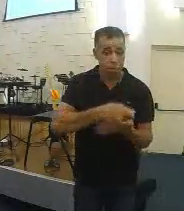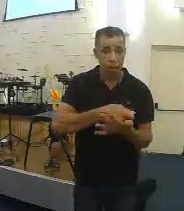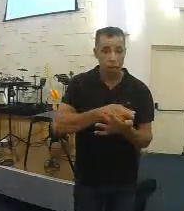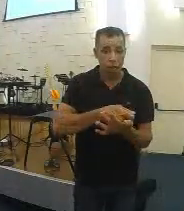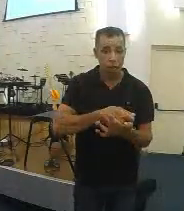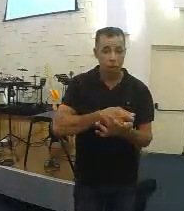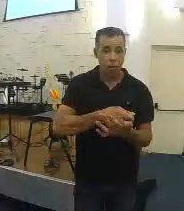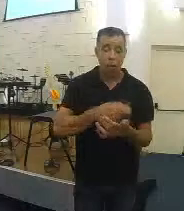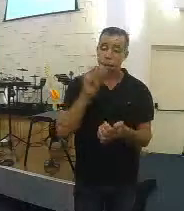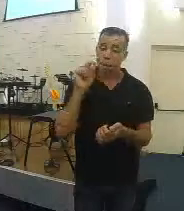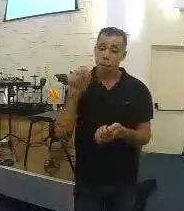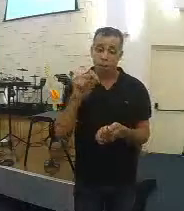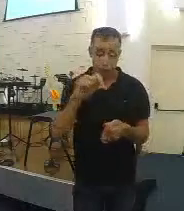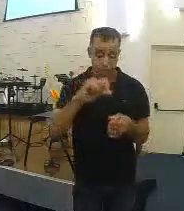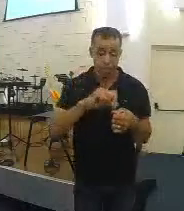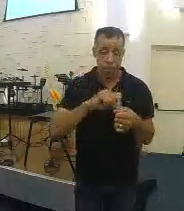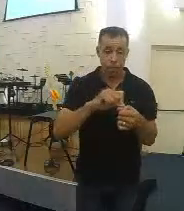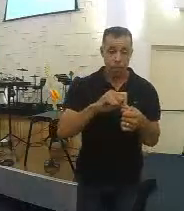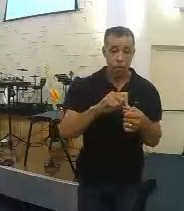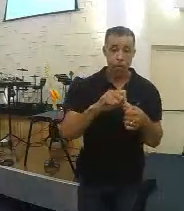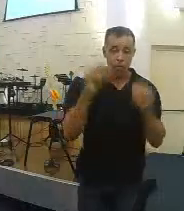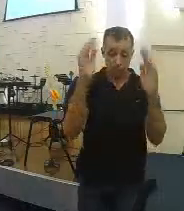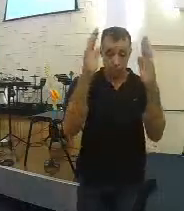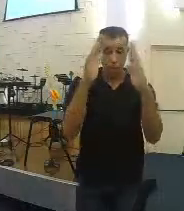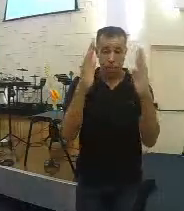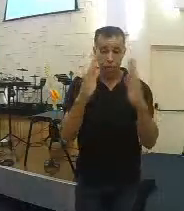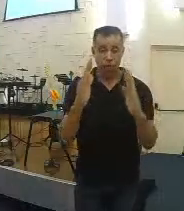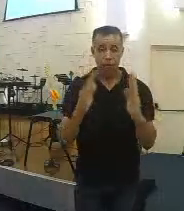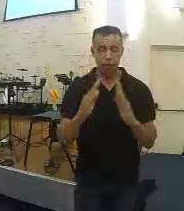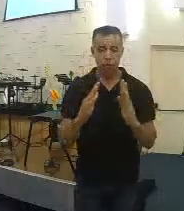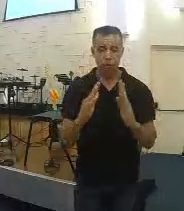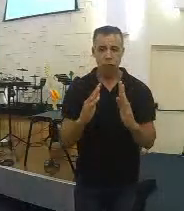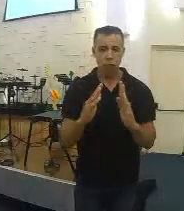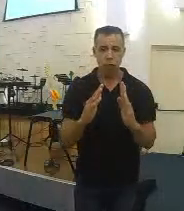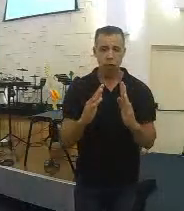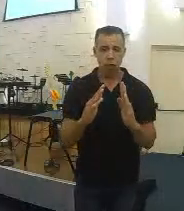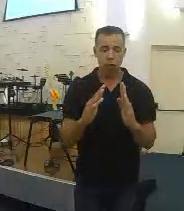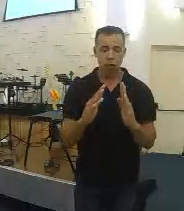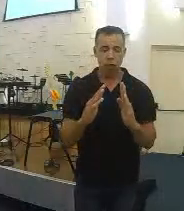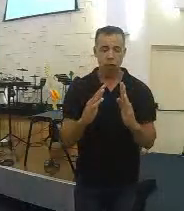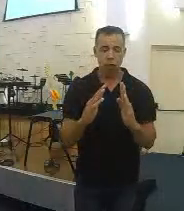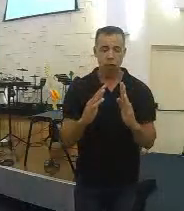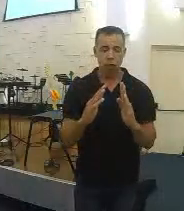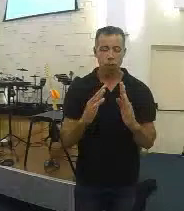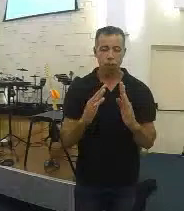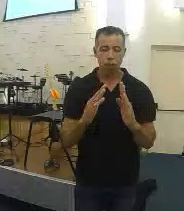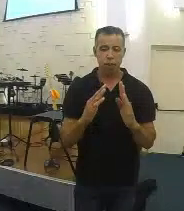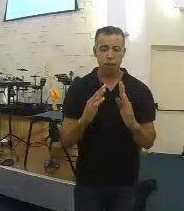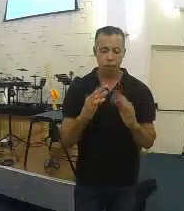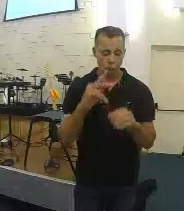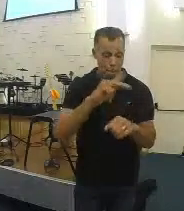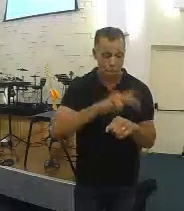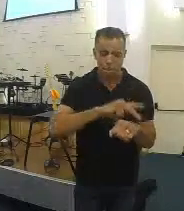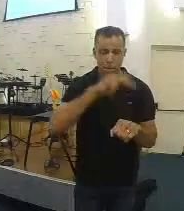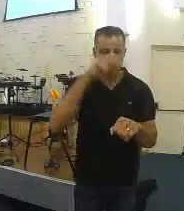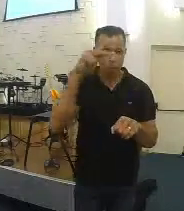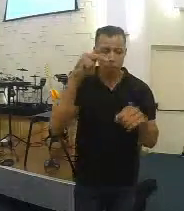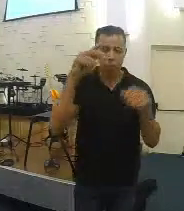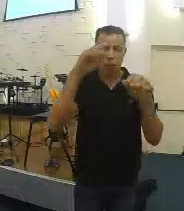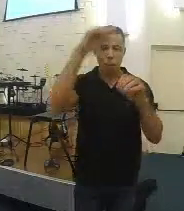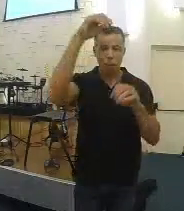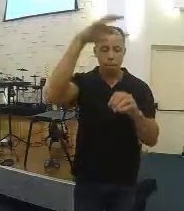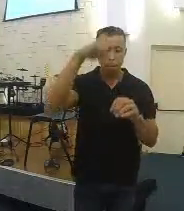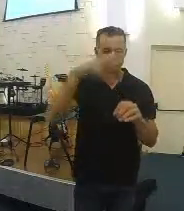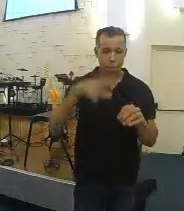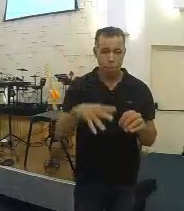faça uma imagem de escultura e possa banhar toda essa imagem em prata. E